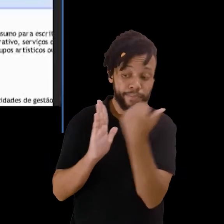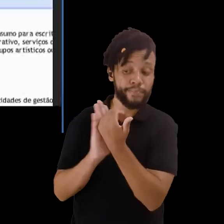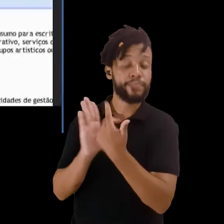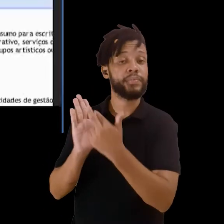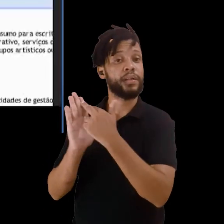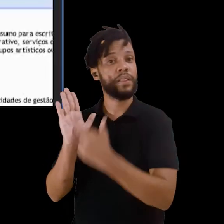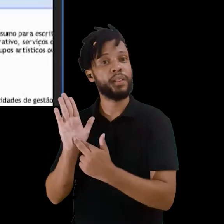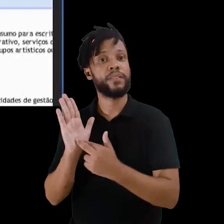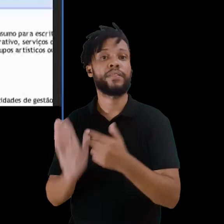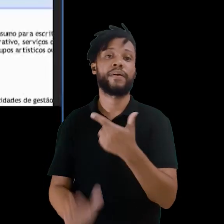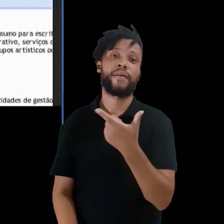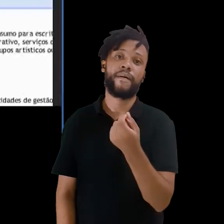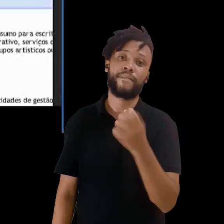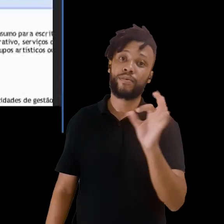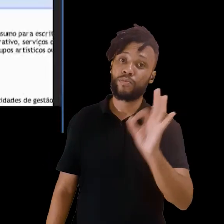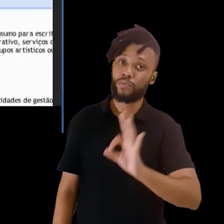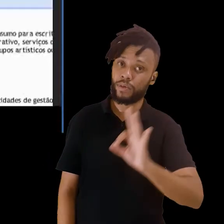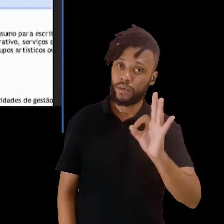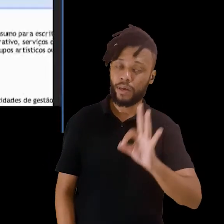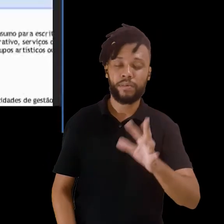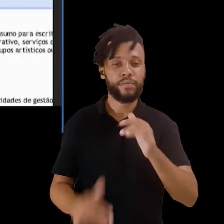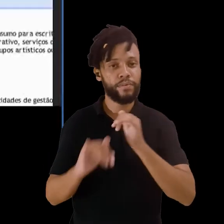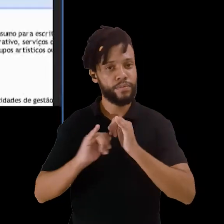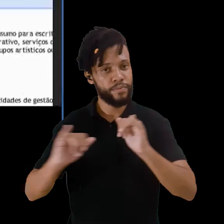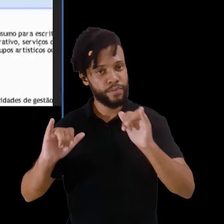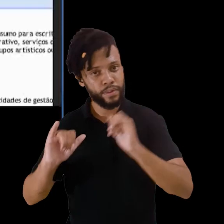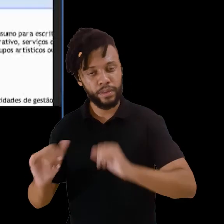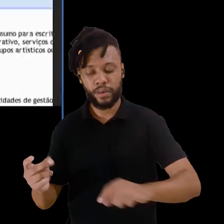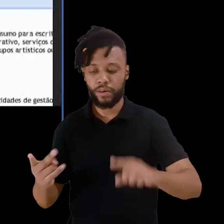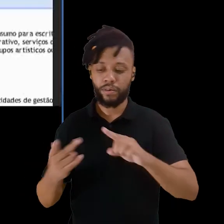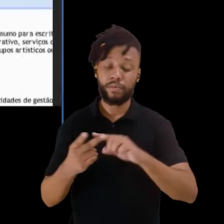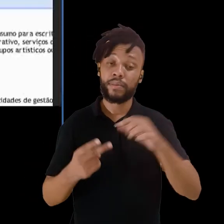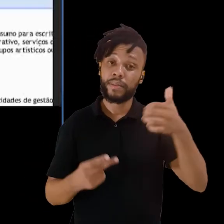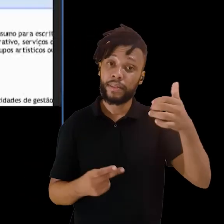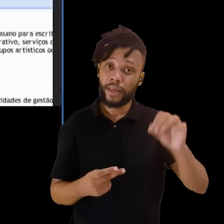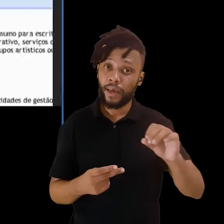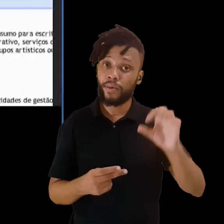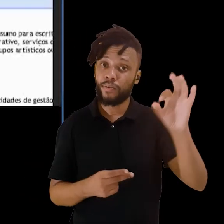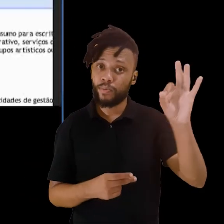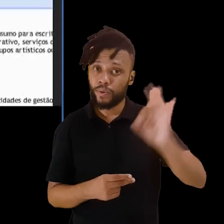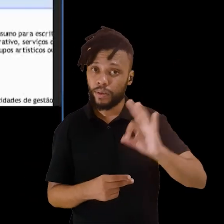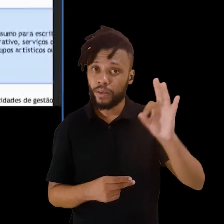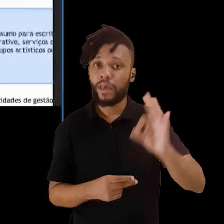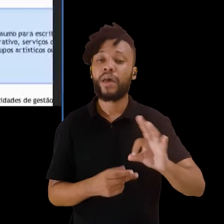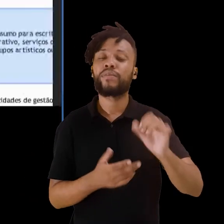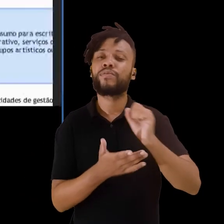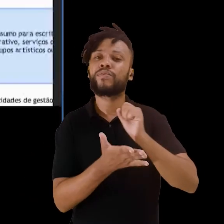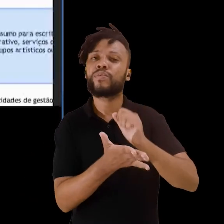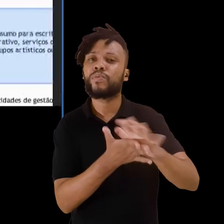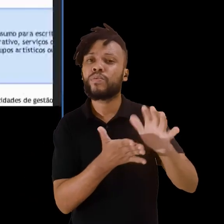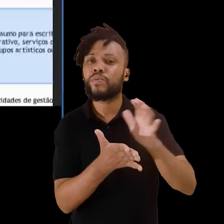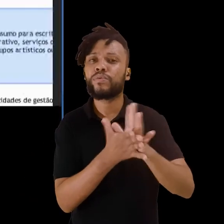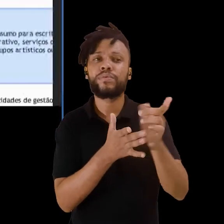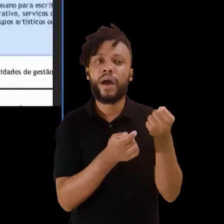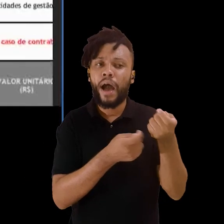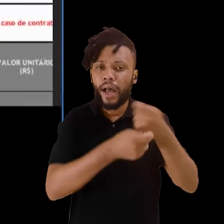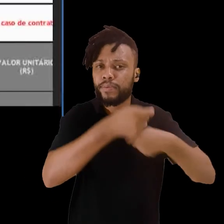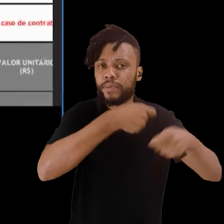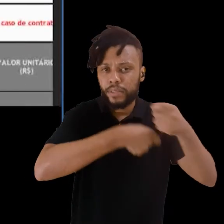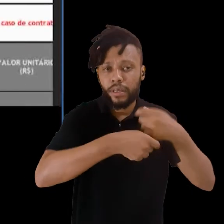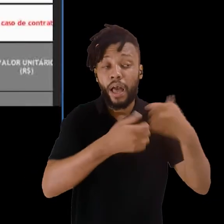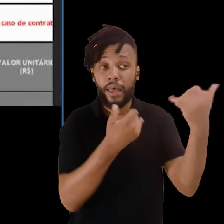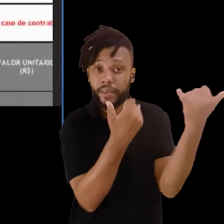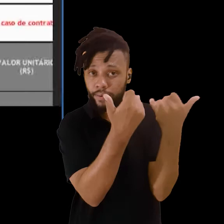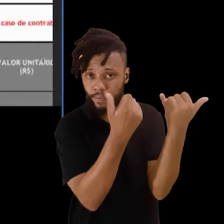Olha, 20% de divulgação, 10% de custos administrativos, tá? Então, essas